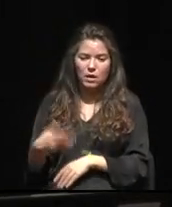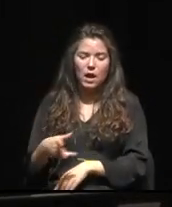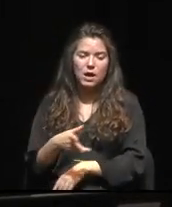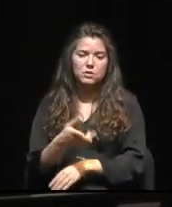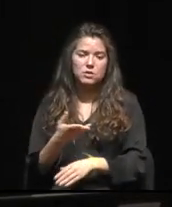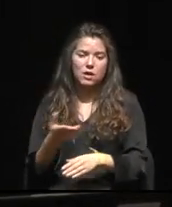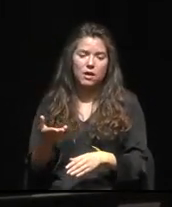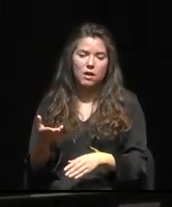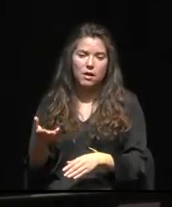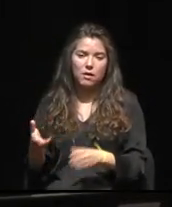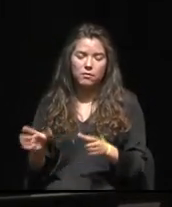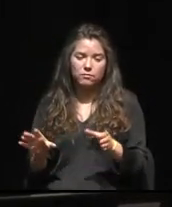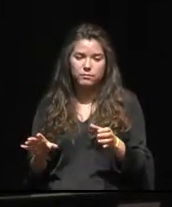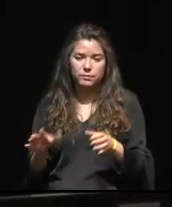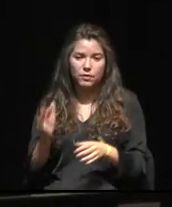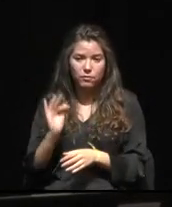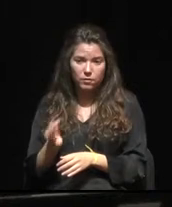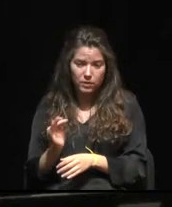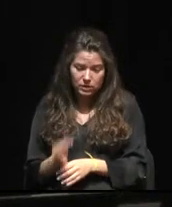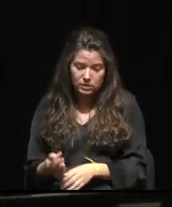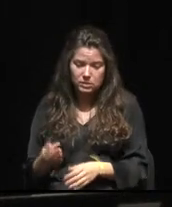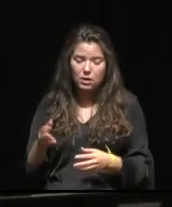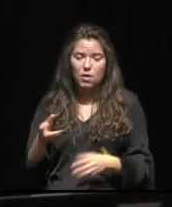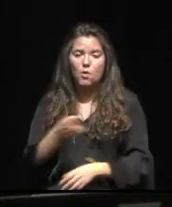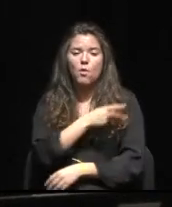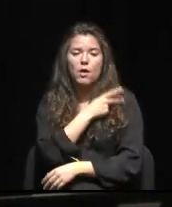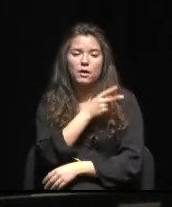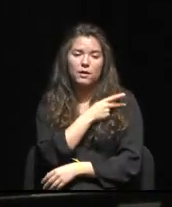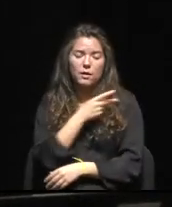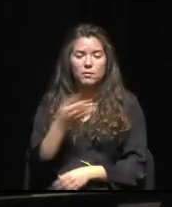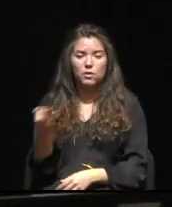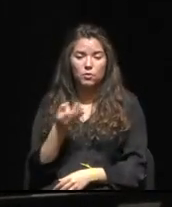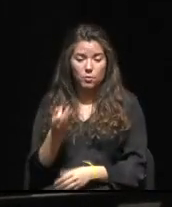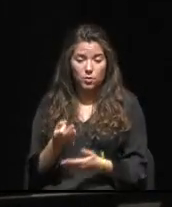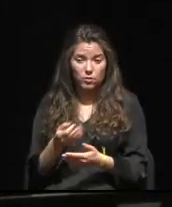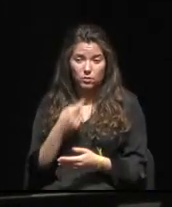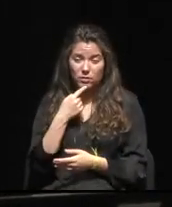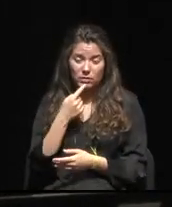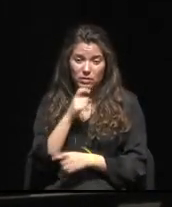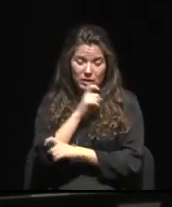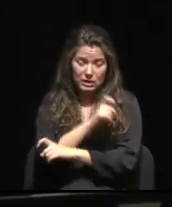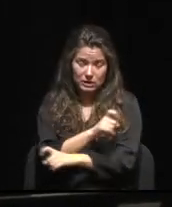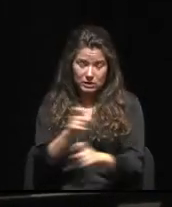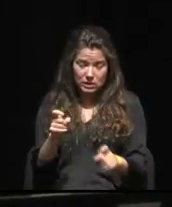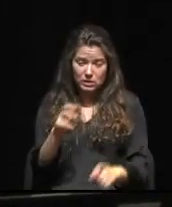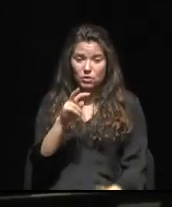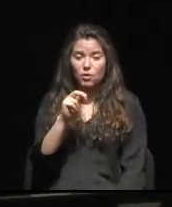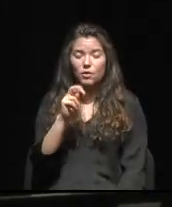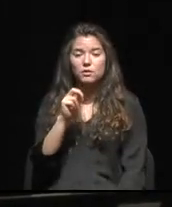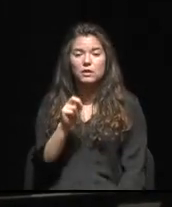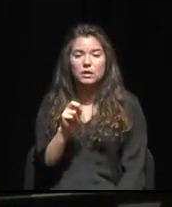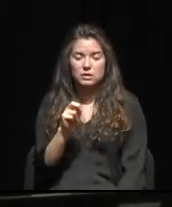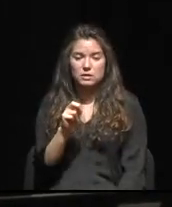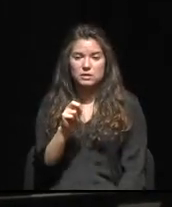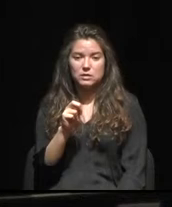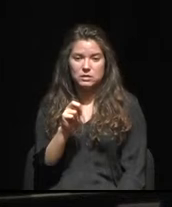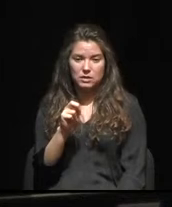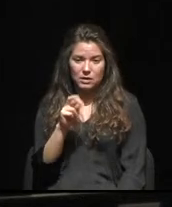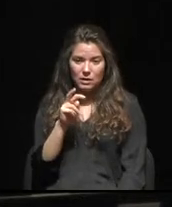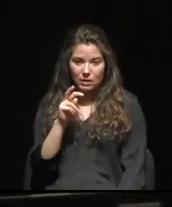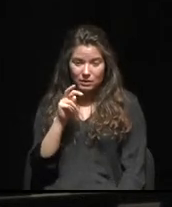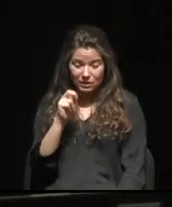porto alertava ainda que apenas 3% das 18.000 camas previstas estão concluídas